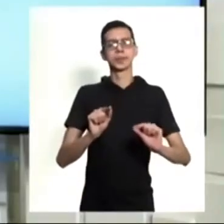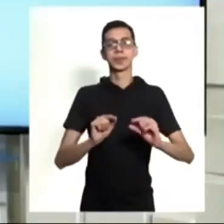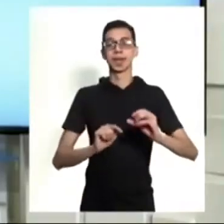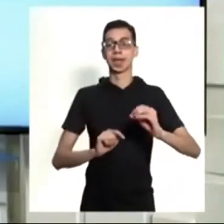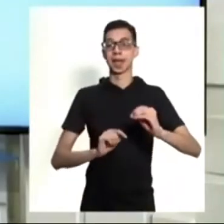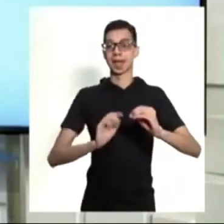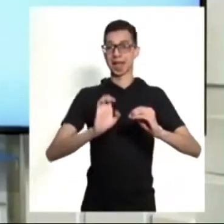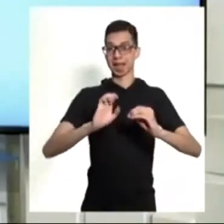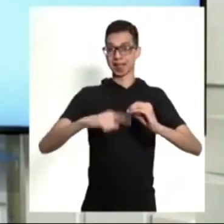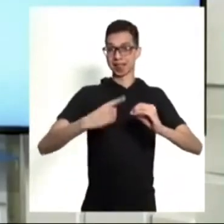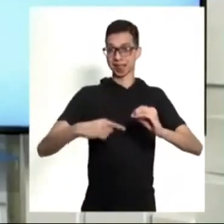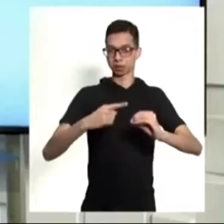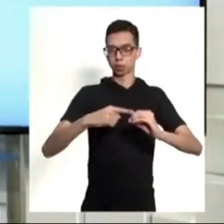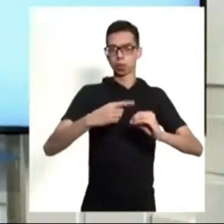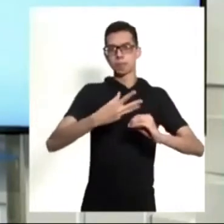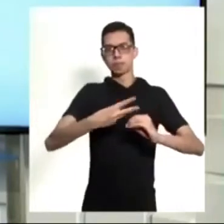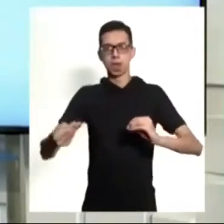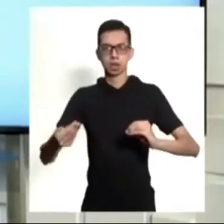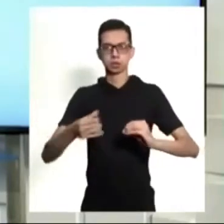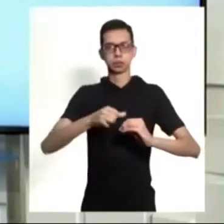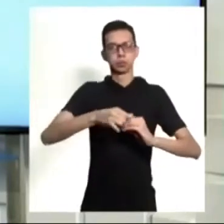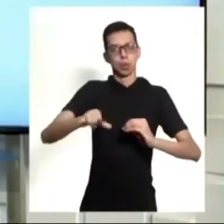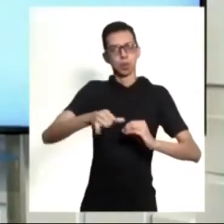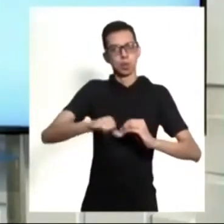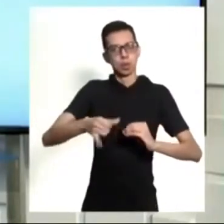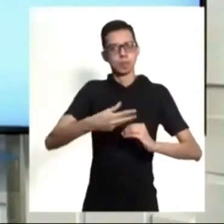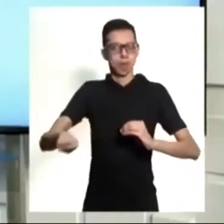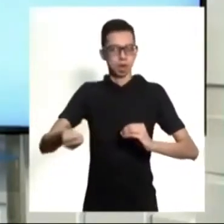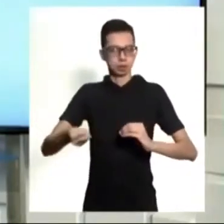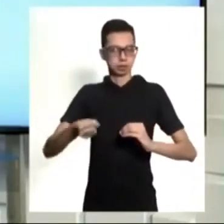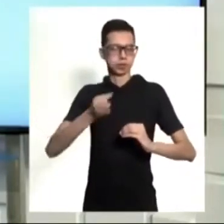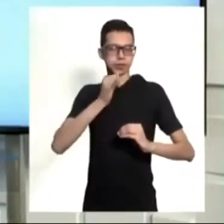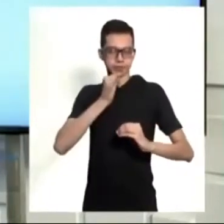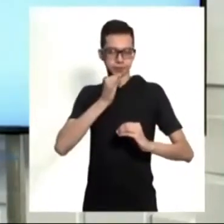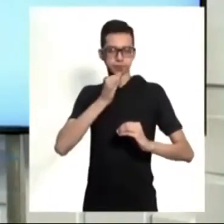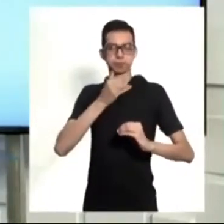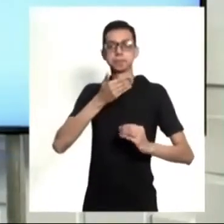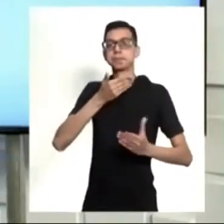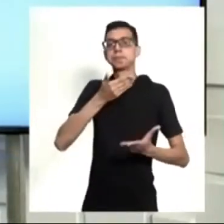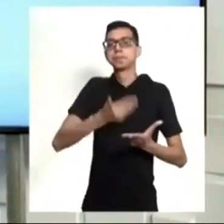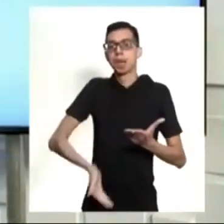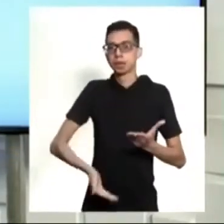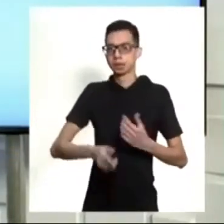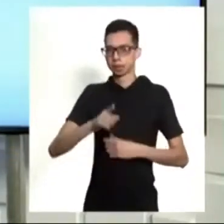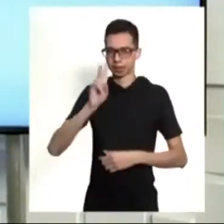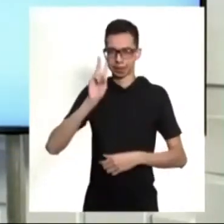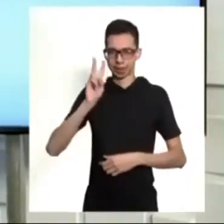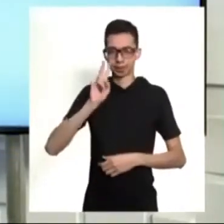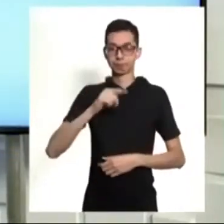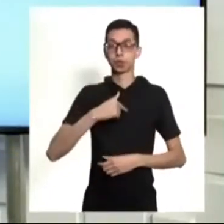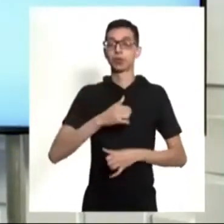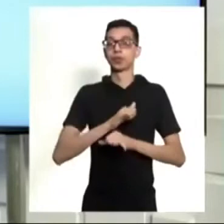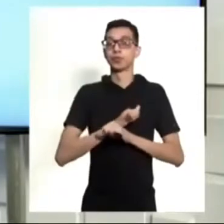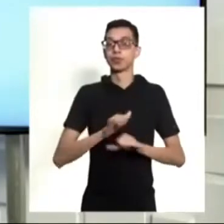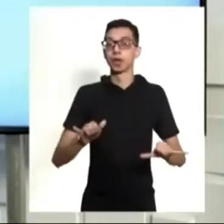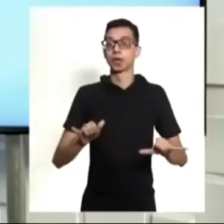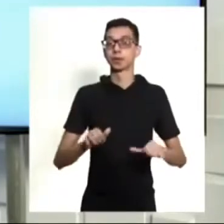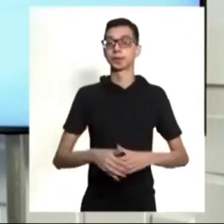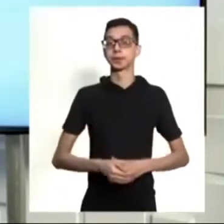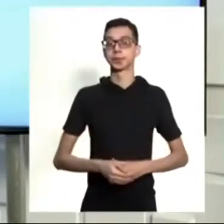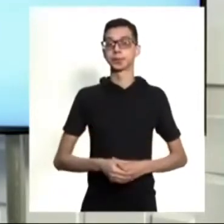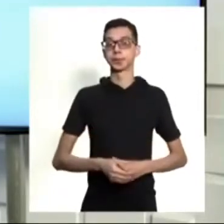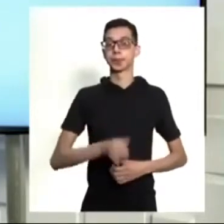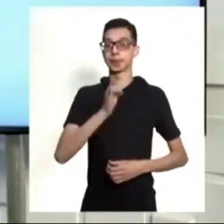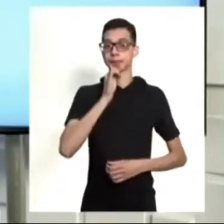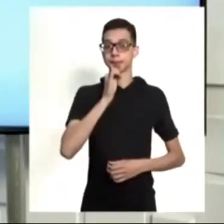O zinco ele tem uma tendência de perder 2 elétrons, tá? Isso é uma coisa importante. Você lembrar, por exemplo, a família 1A tem uma tendência de perder 1